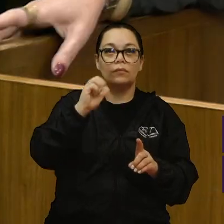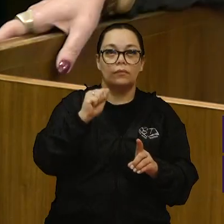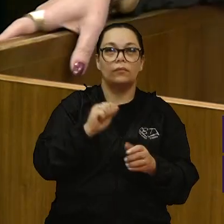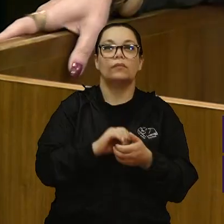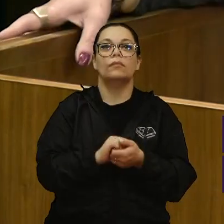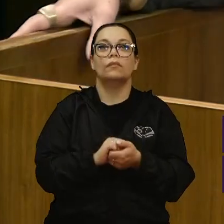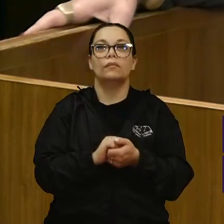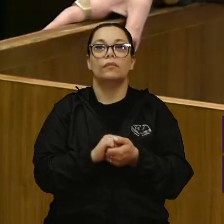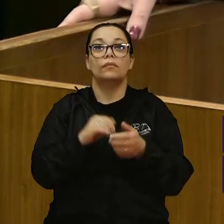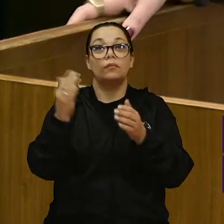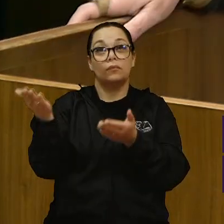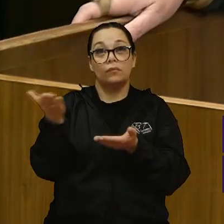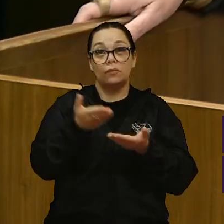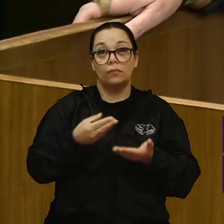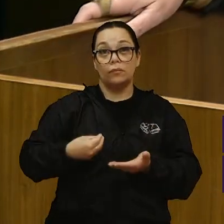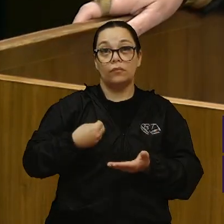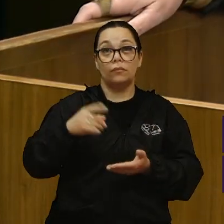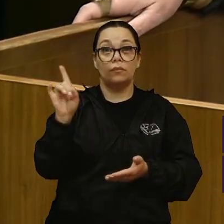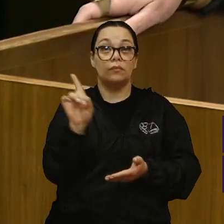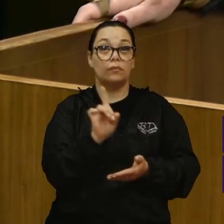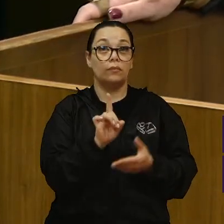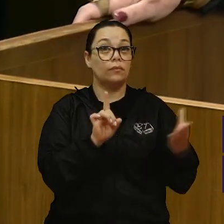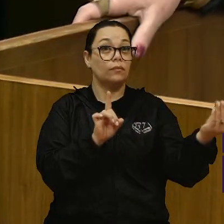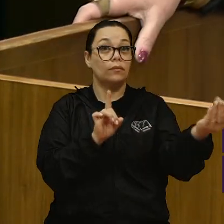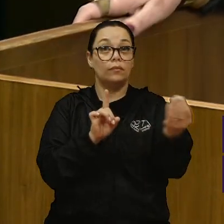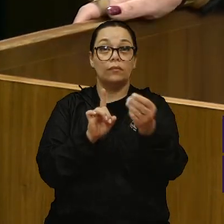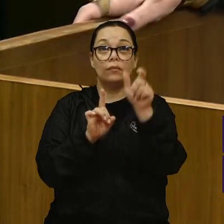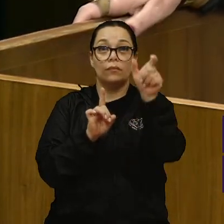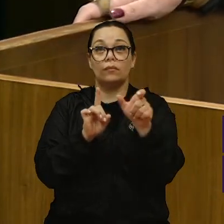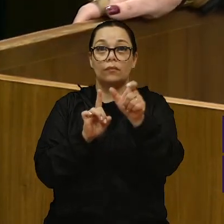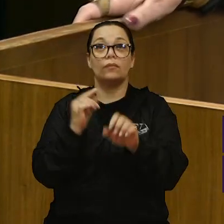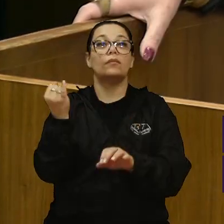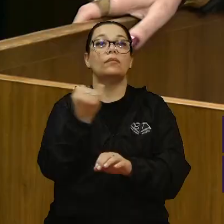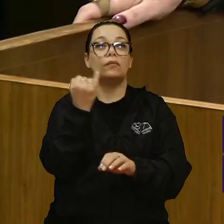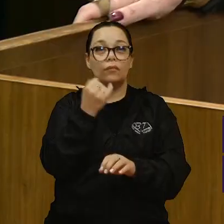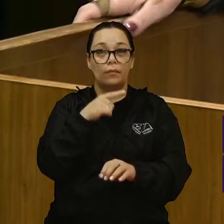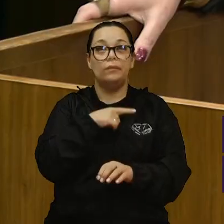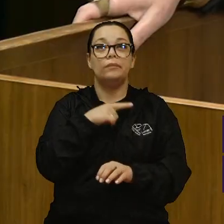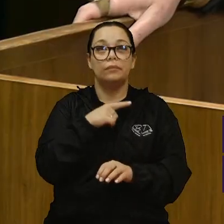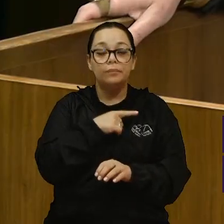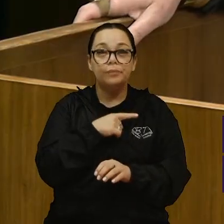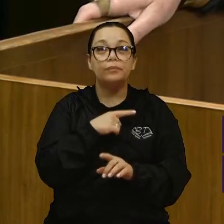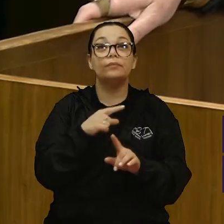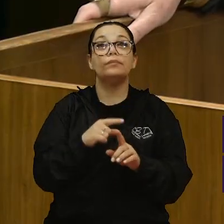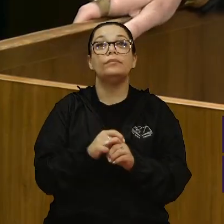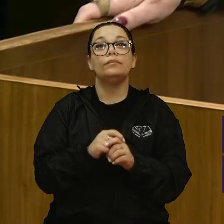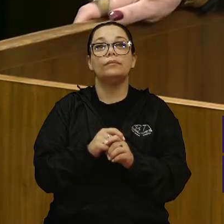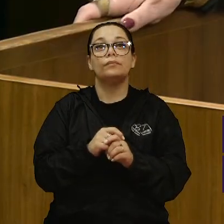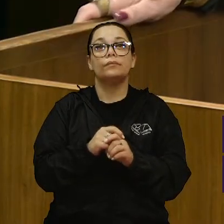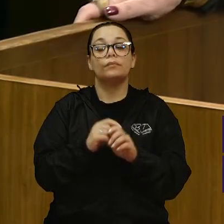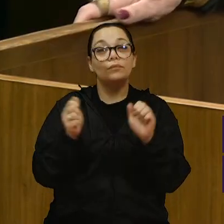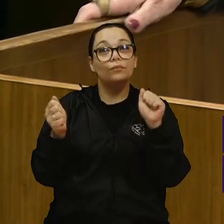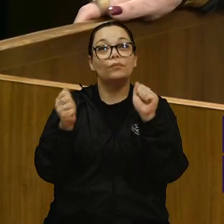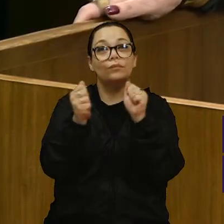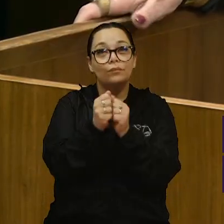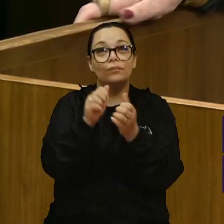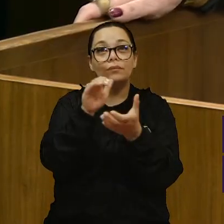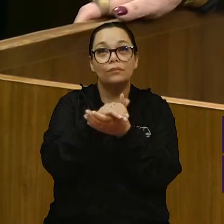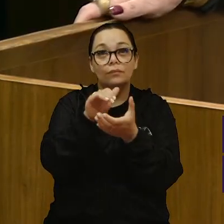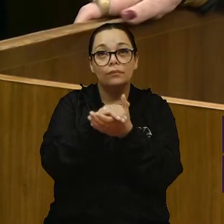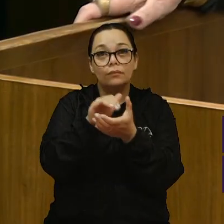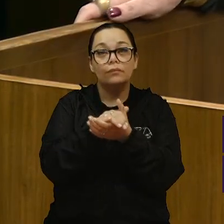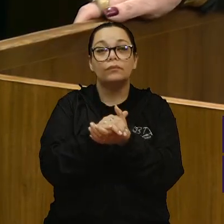Camardello, que está aqui meio de tantas pessoas importantes, meio do seu companheiro de uma vida